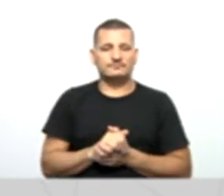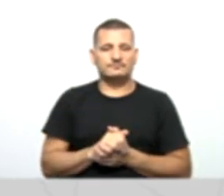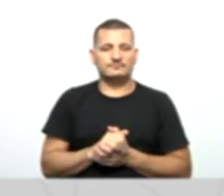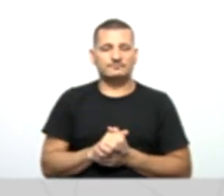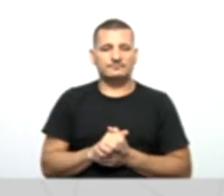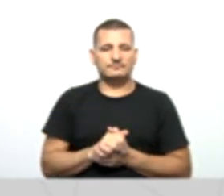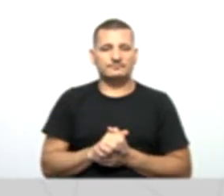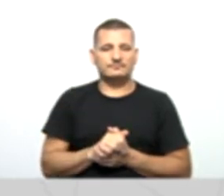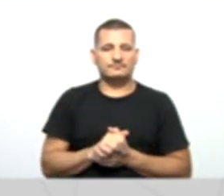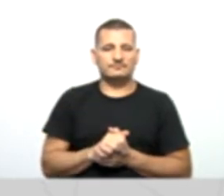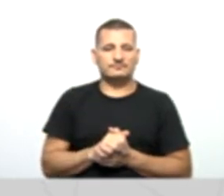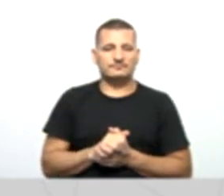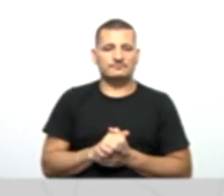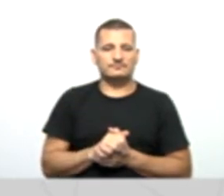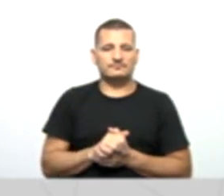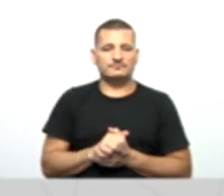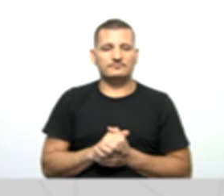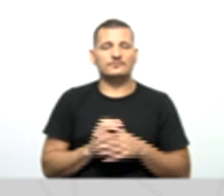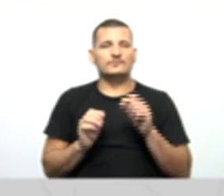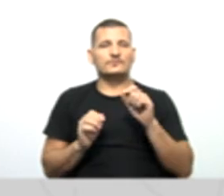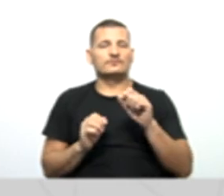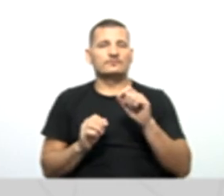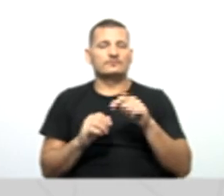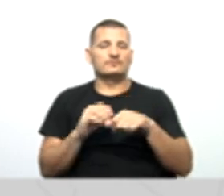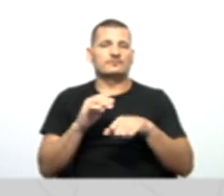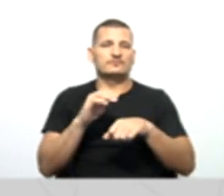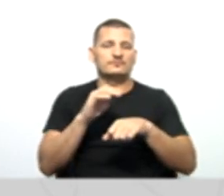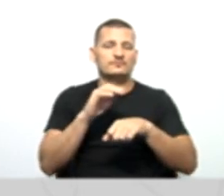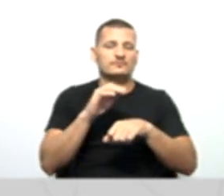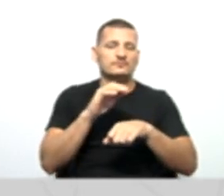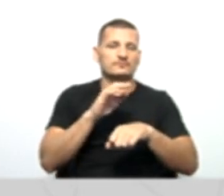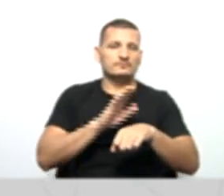fazer? Estabelecer as datas